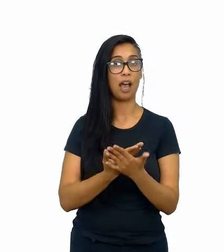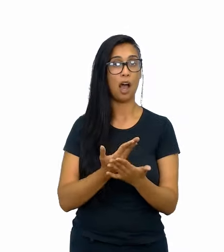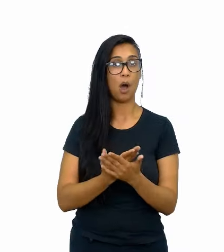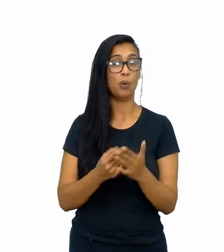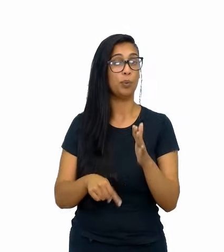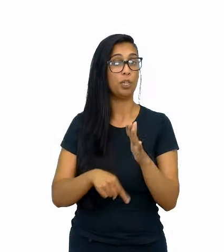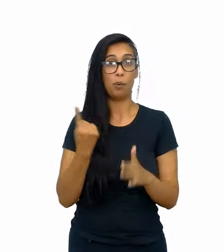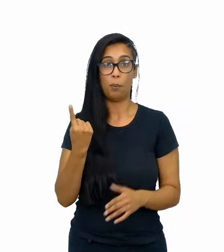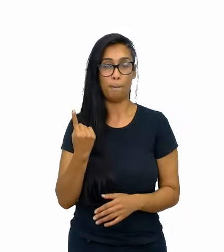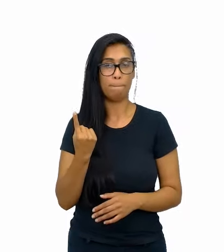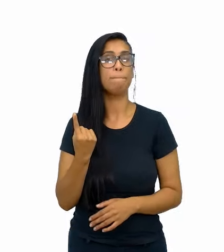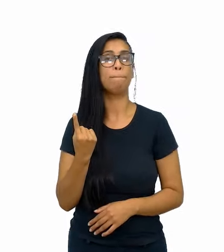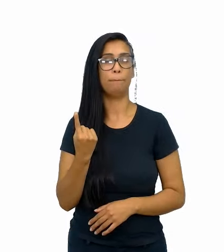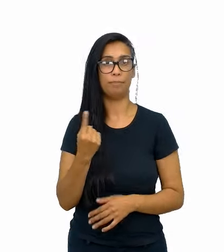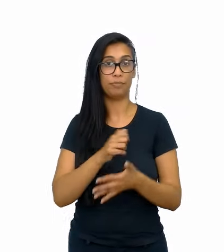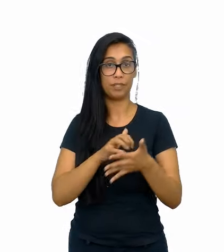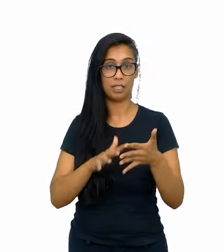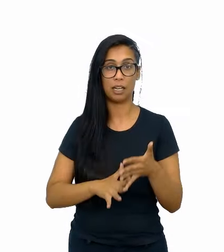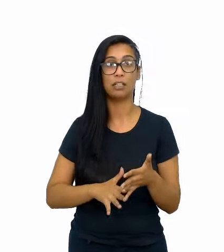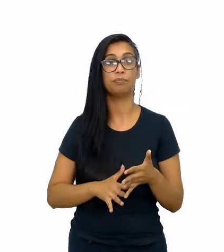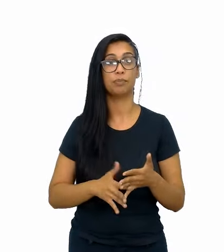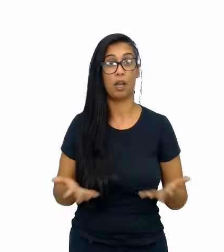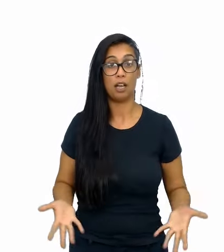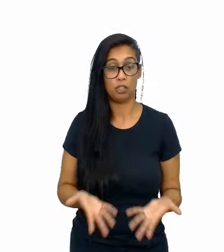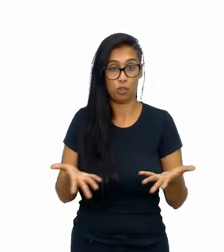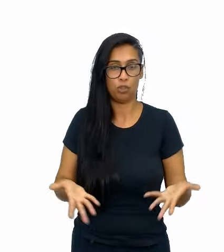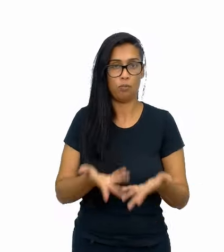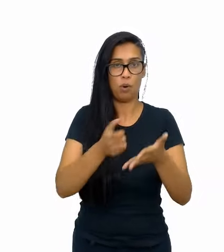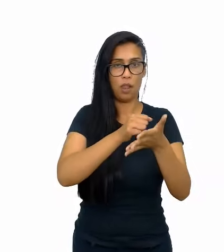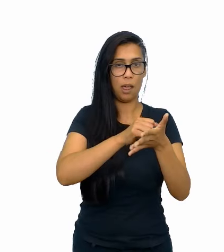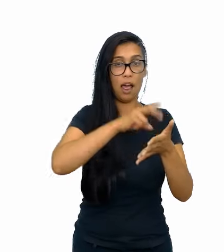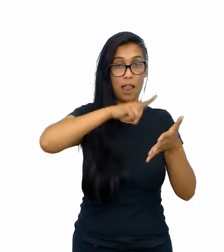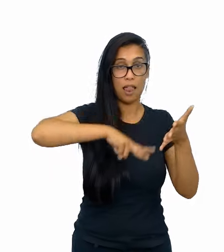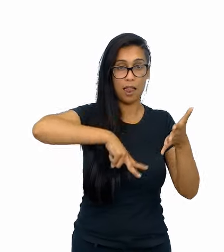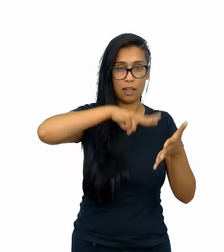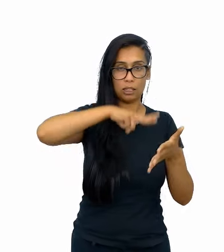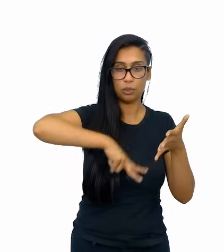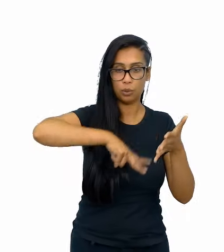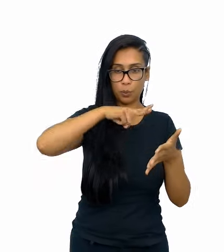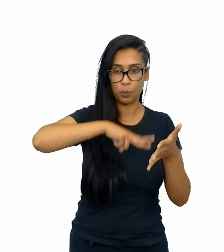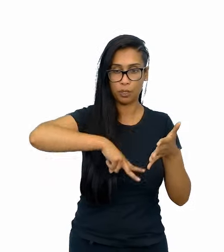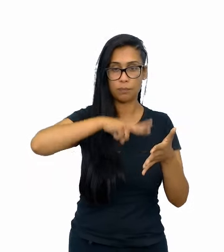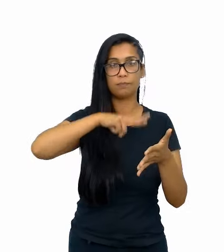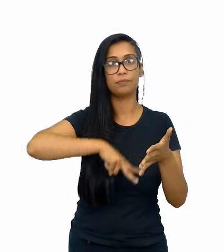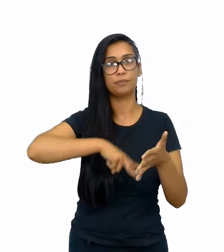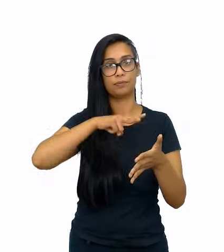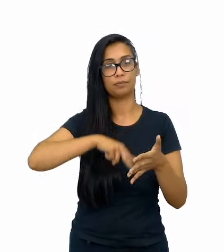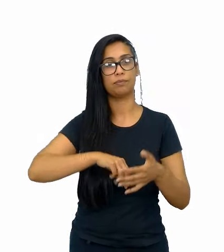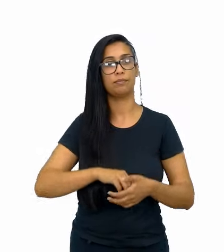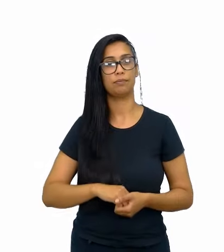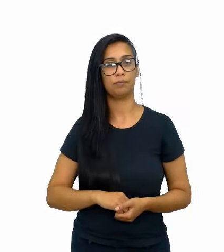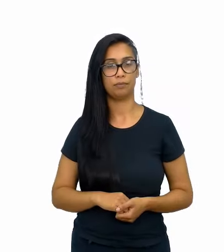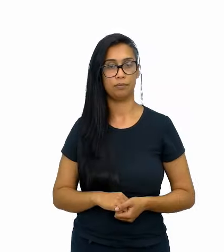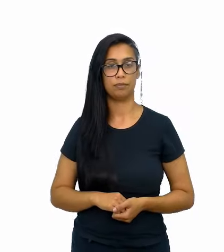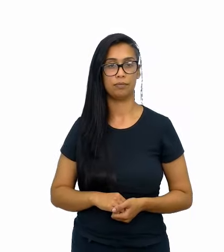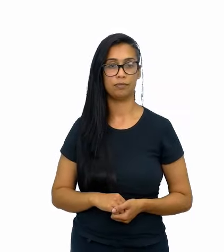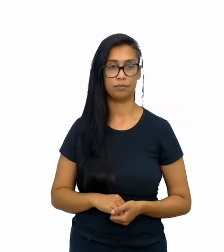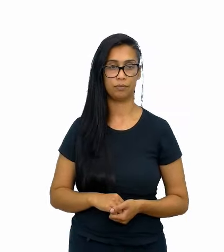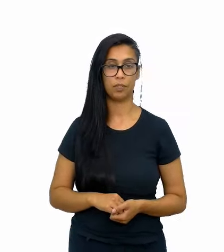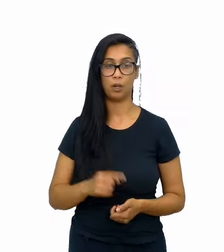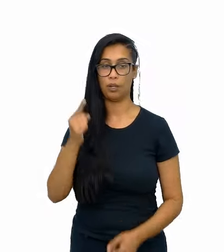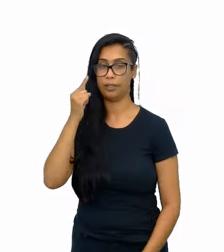atividade propõe a leitura da notícia, né, que trata de um ciclone que atingiu Moçambique, e a partir